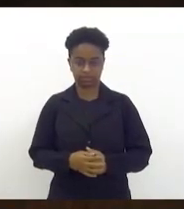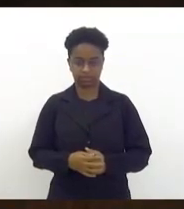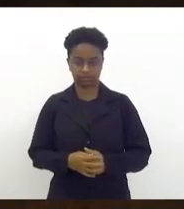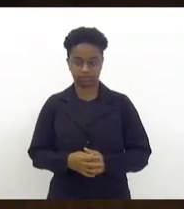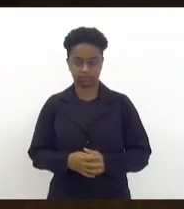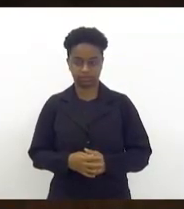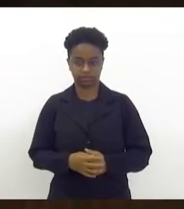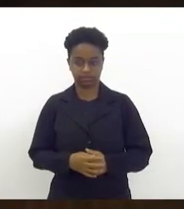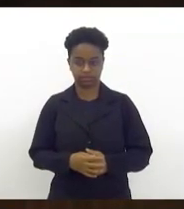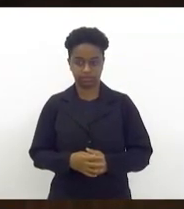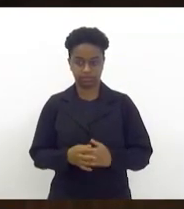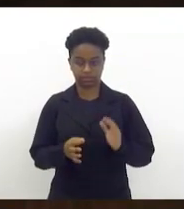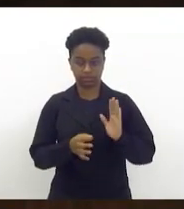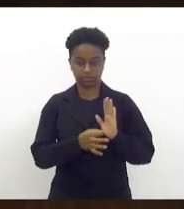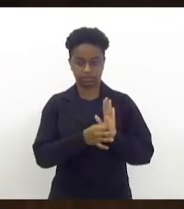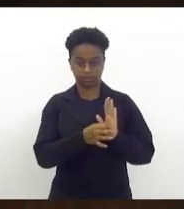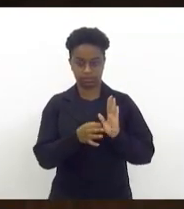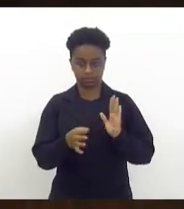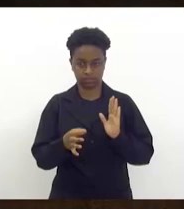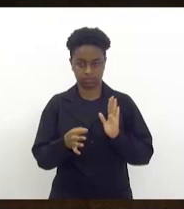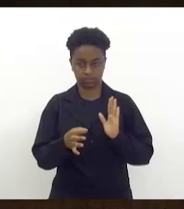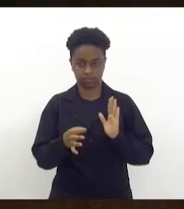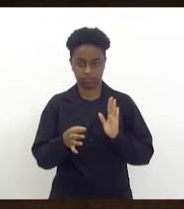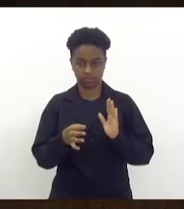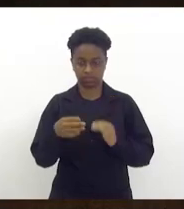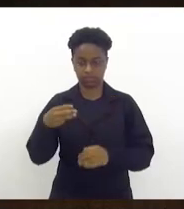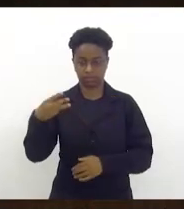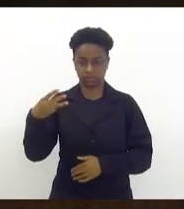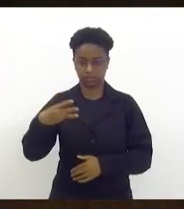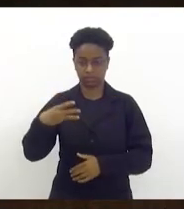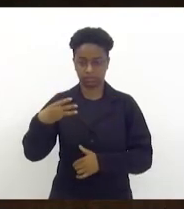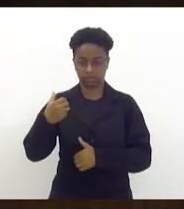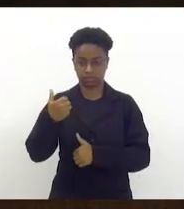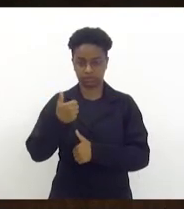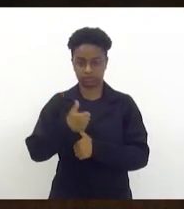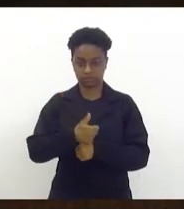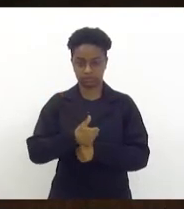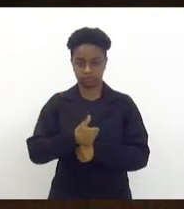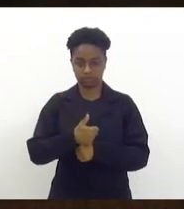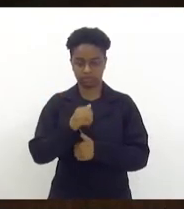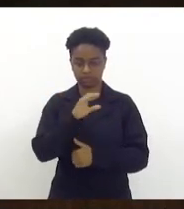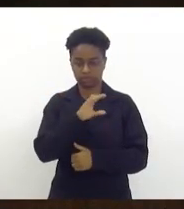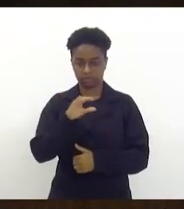Vai aparecer o terceiro suplente da CCJ.